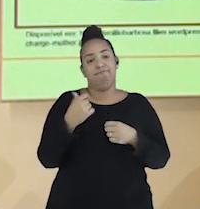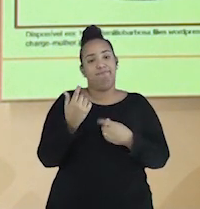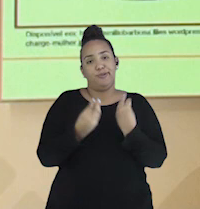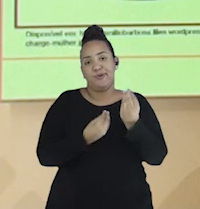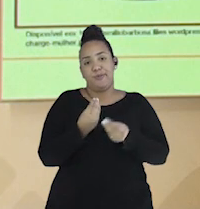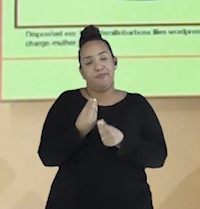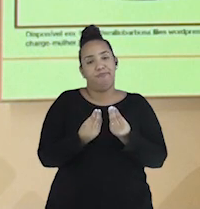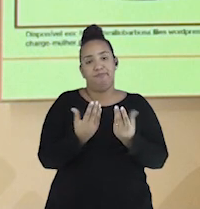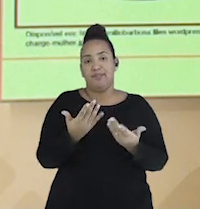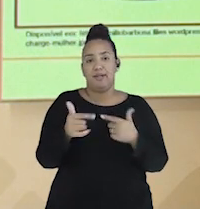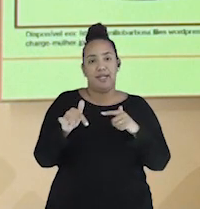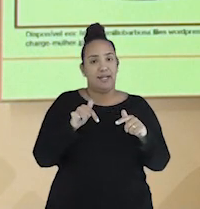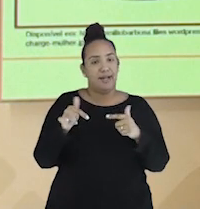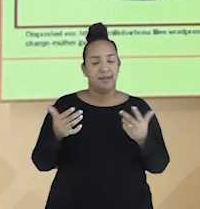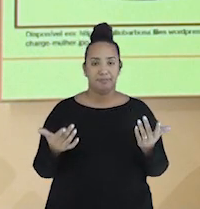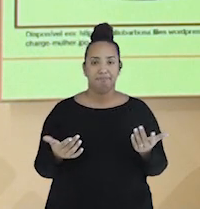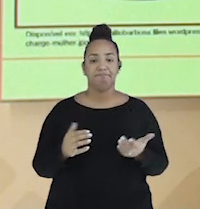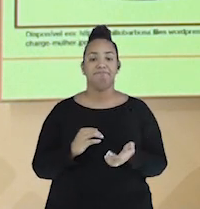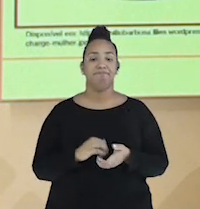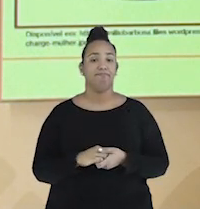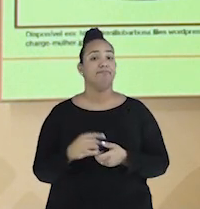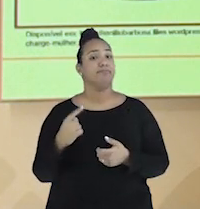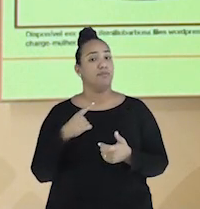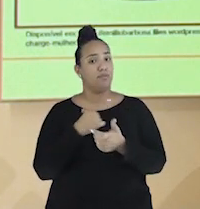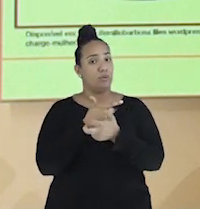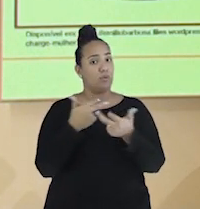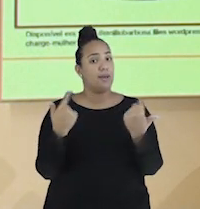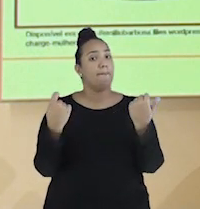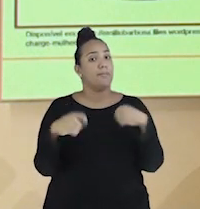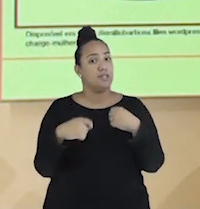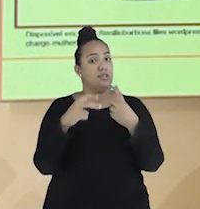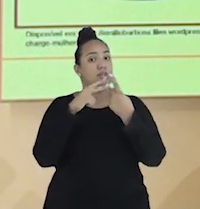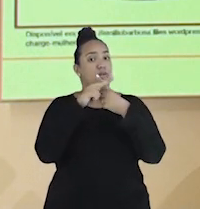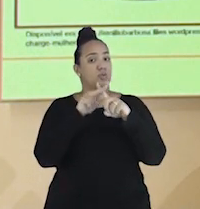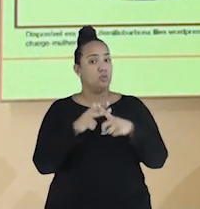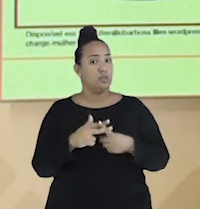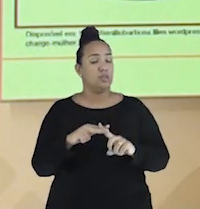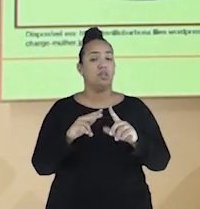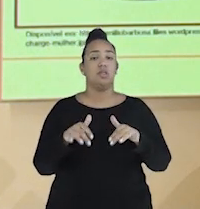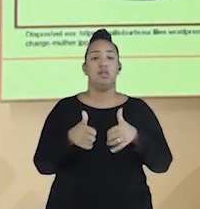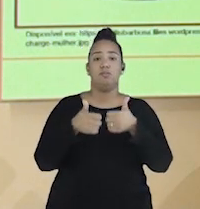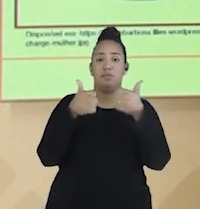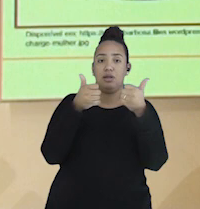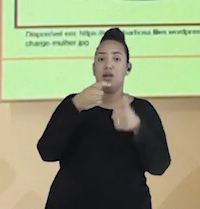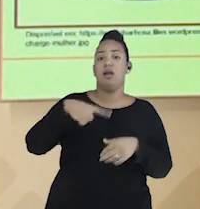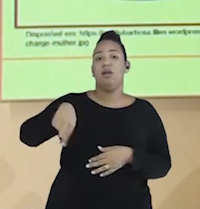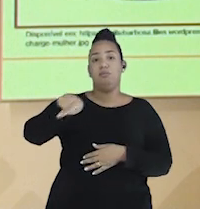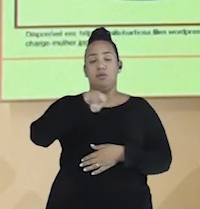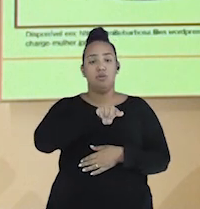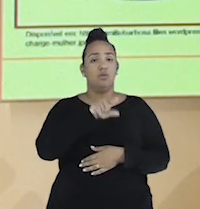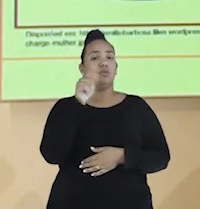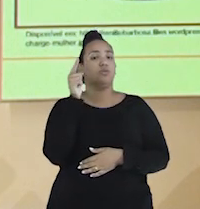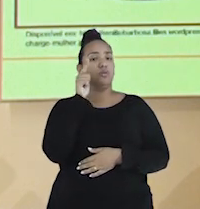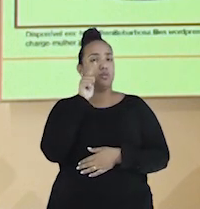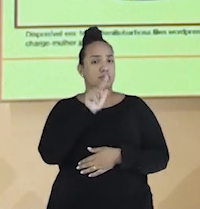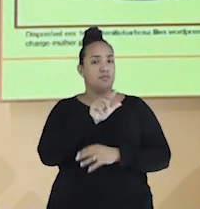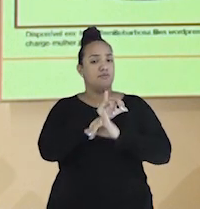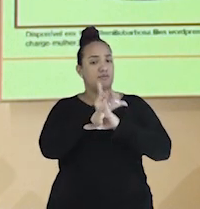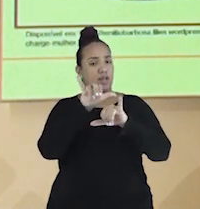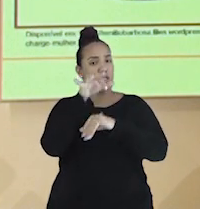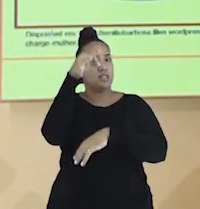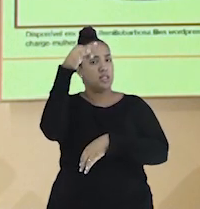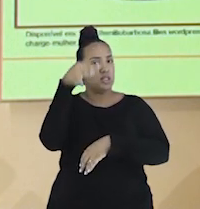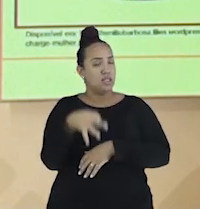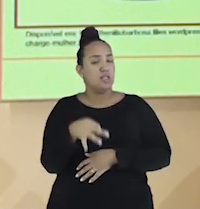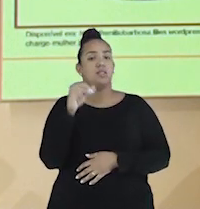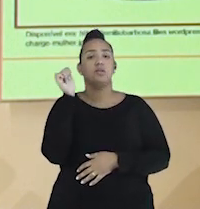Muitas questões ainda precisam ser ajustadas para que possamos afirmar com certeza que as mulheres